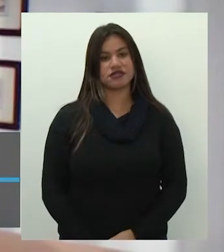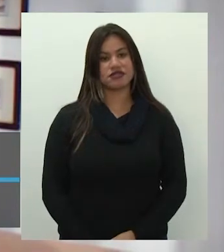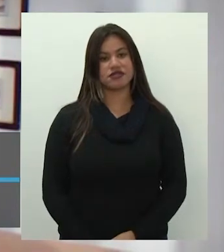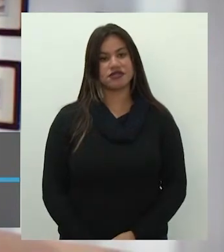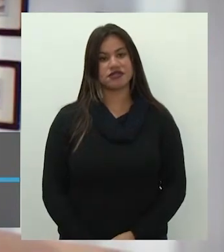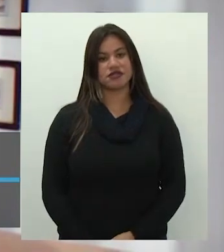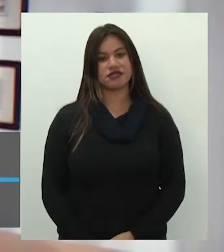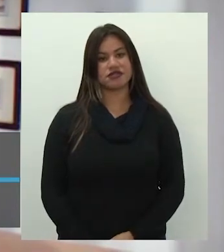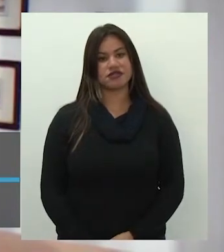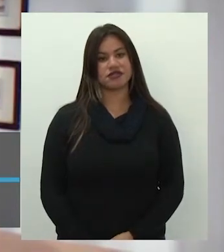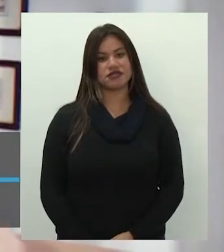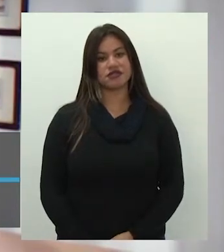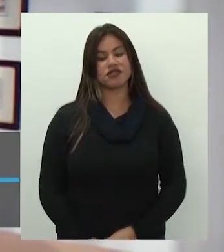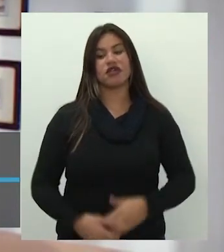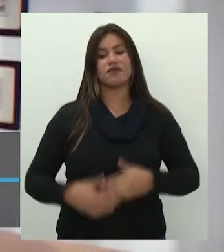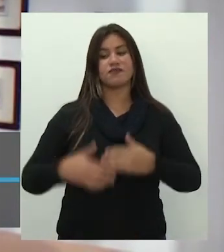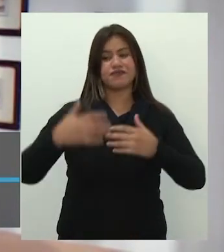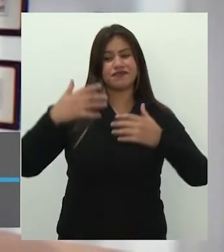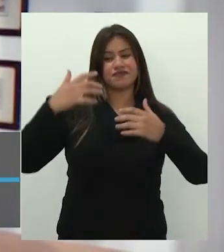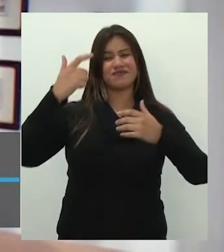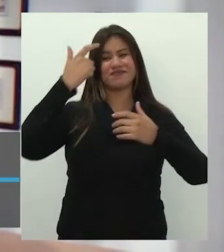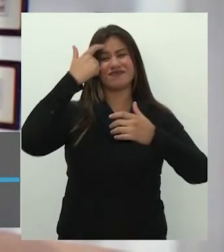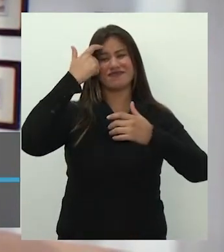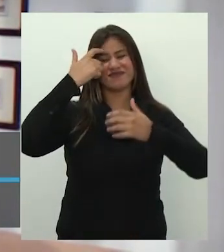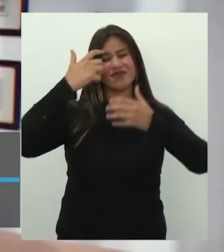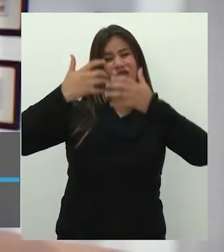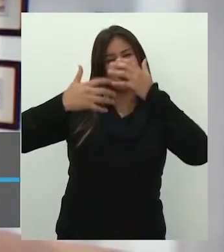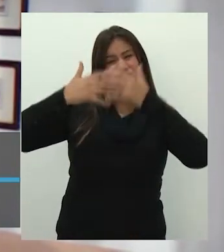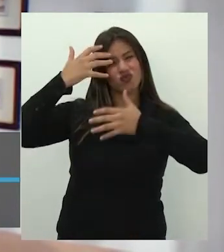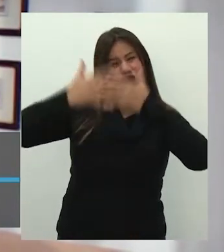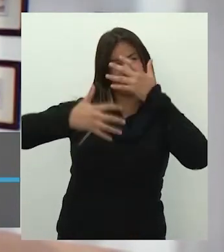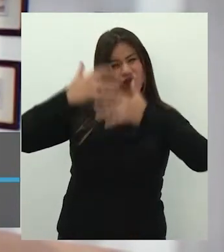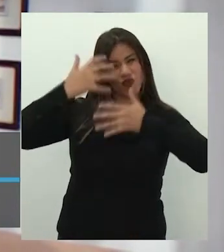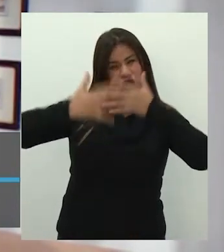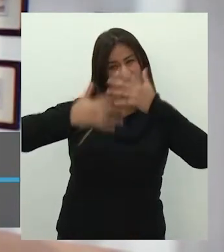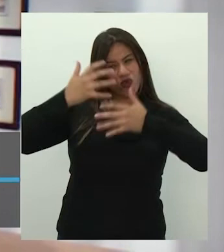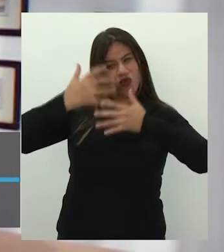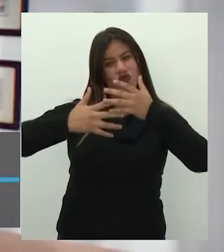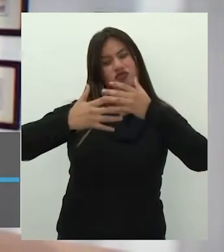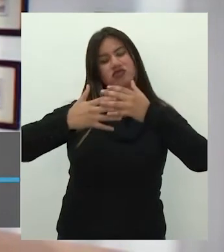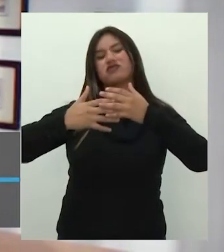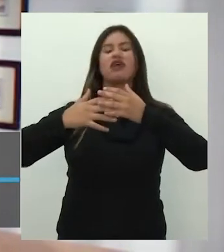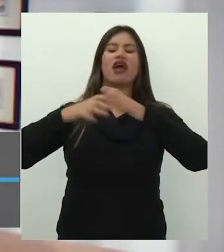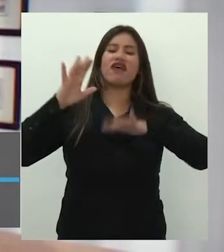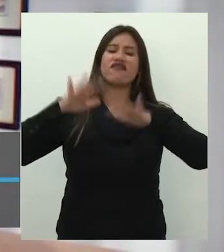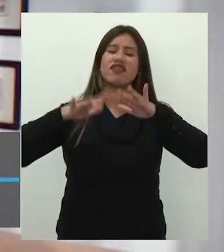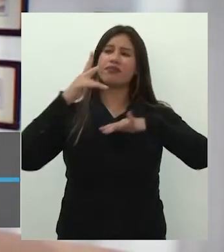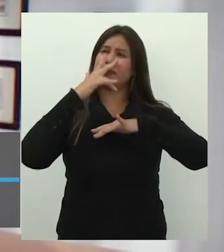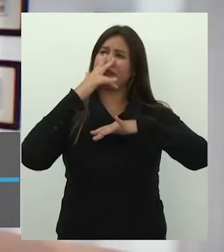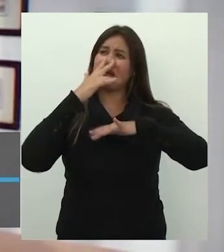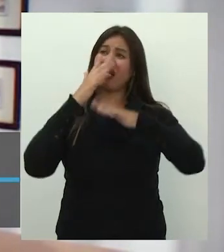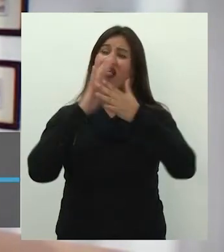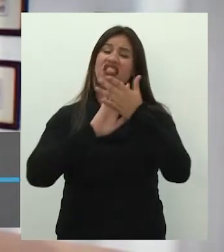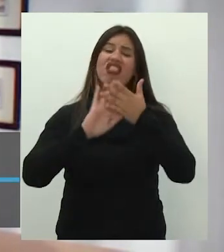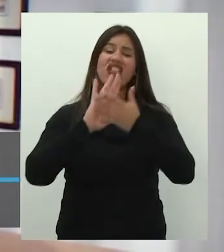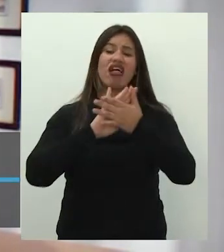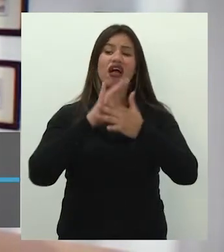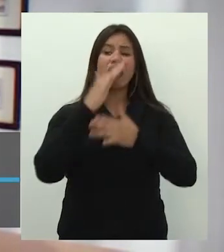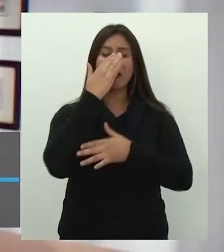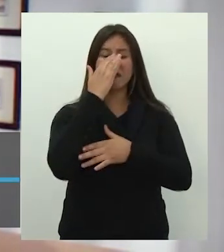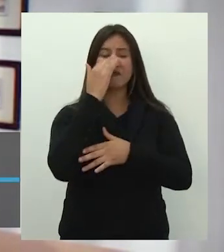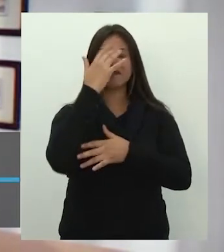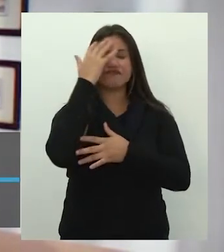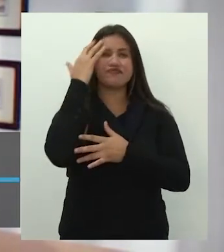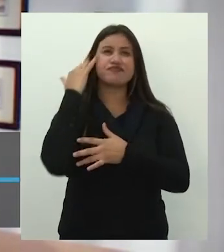sinais. Confusão mental é um sinal bem interessante, que parece que não tem nada a ver, né?